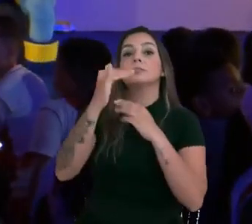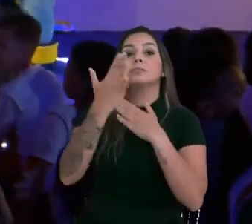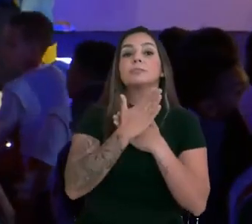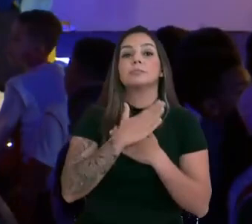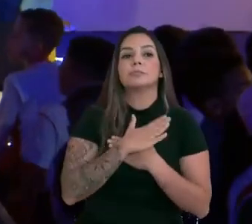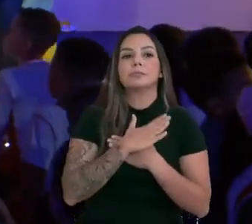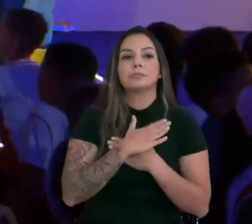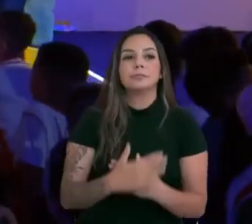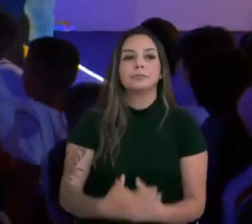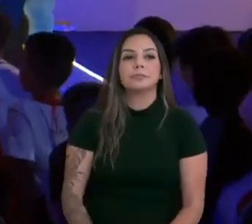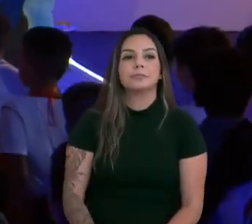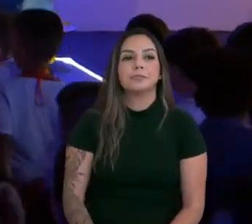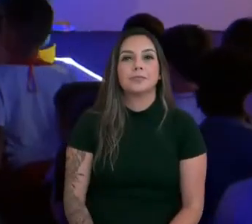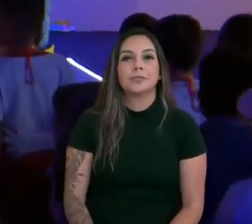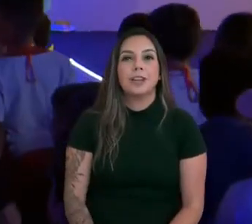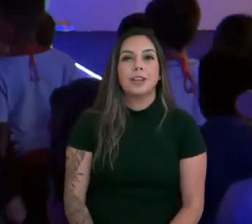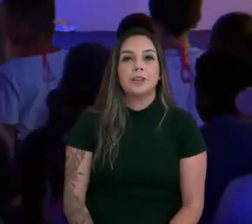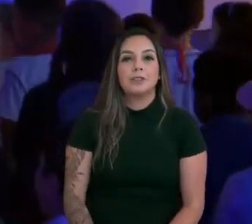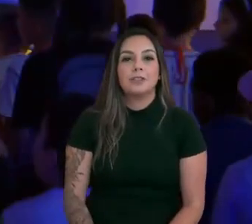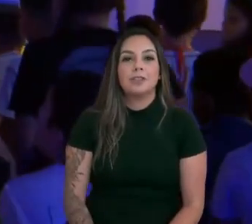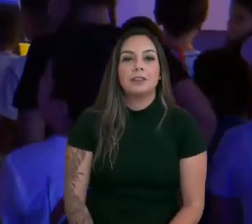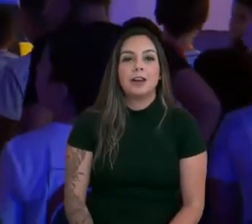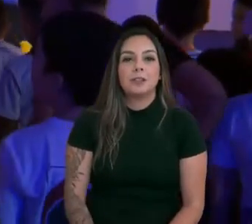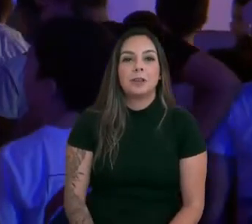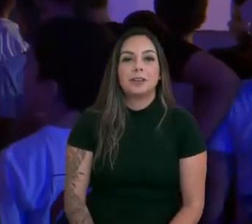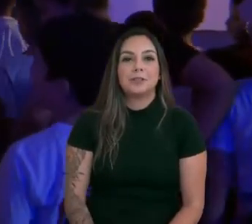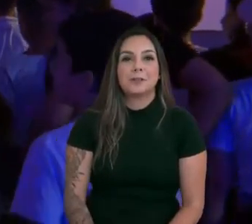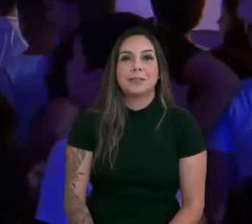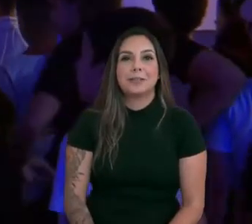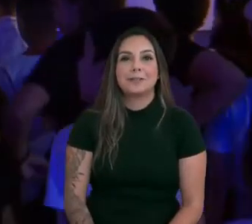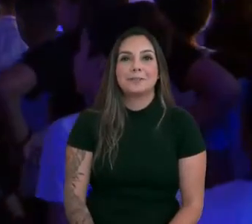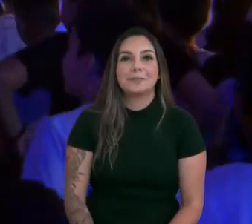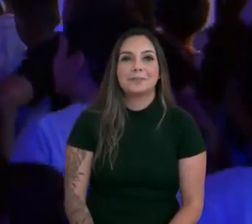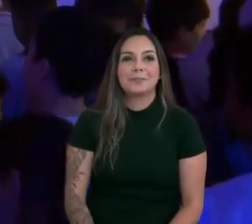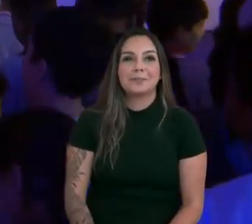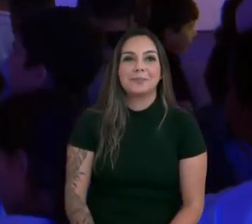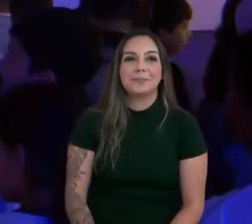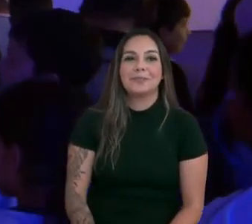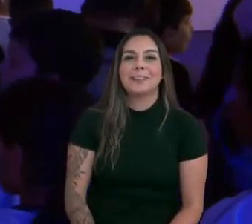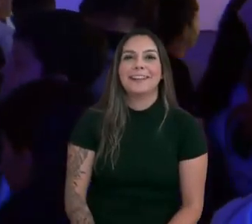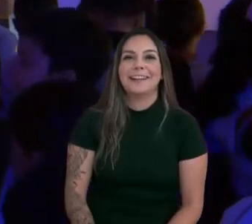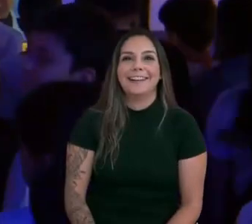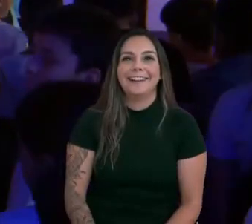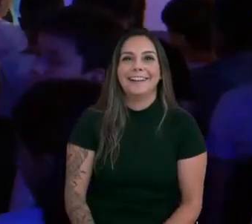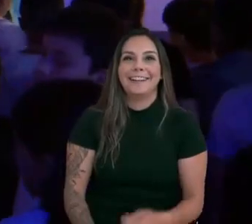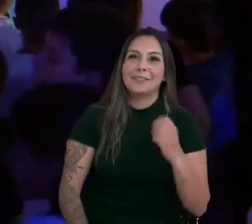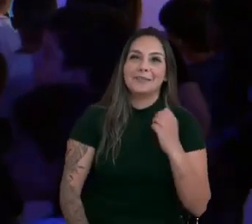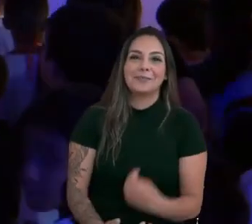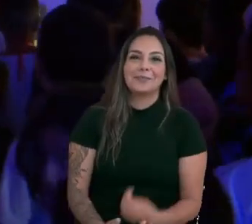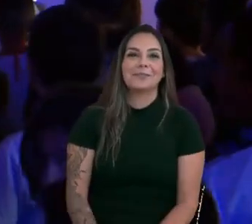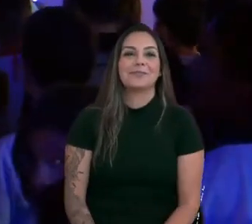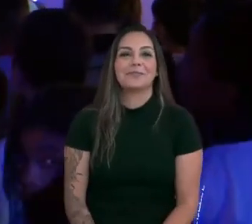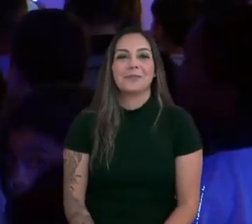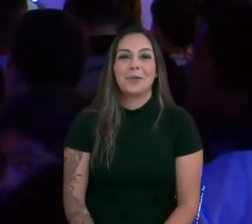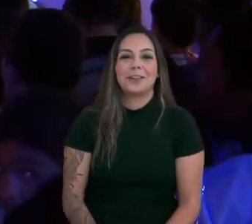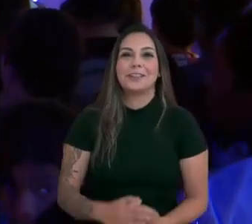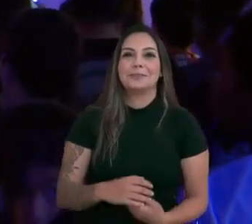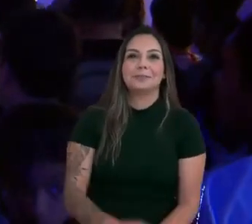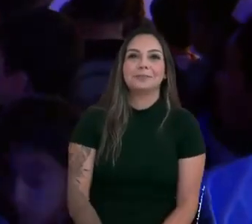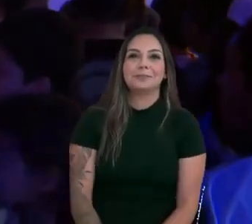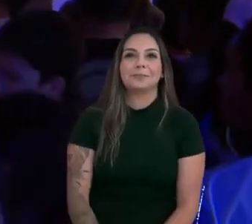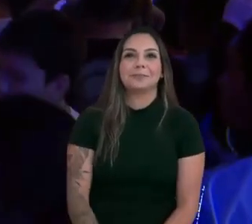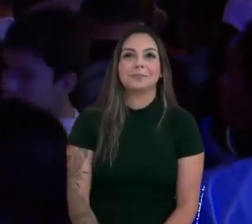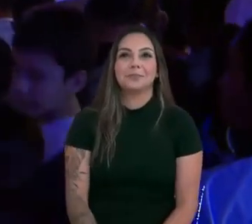Vamos levantar? Ó, É assim, ó. Capitão,